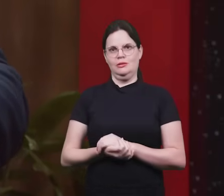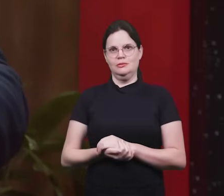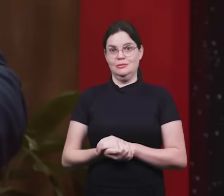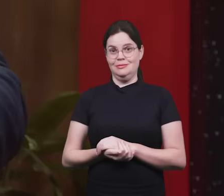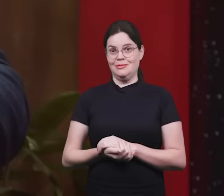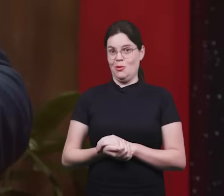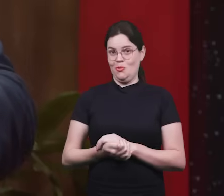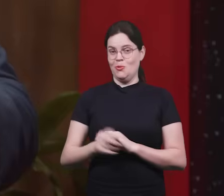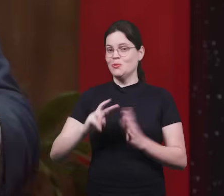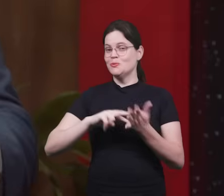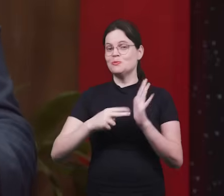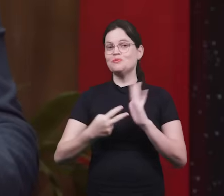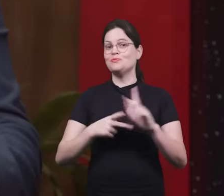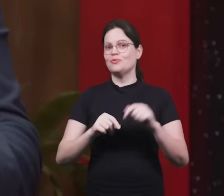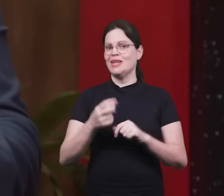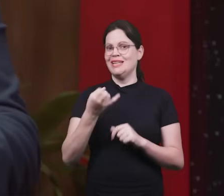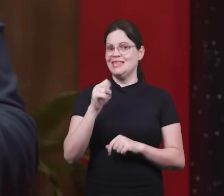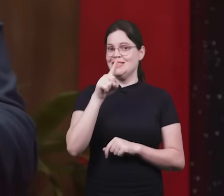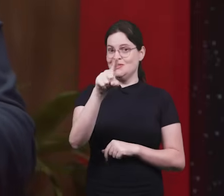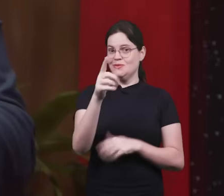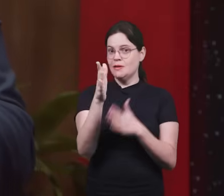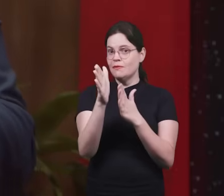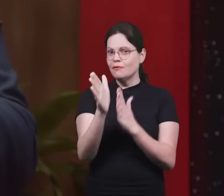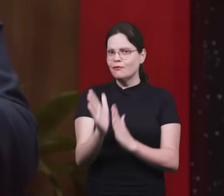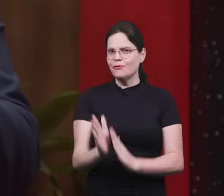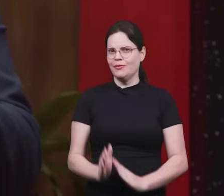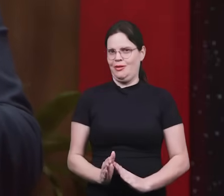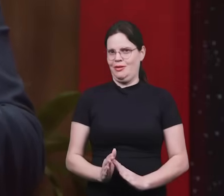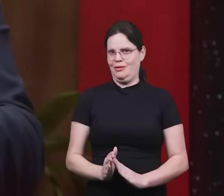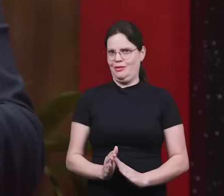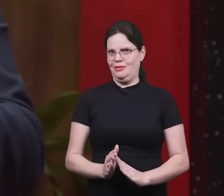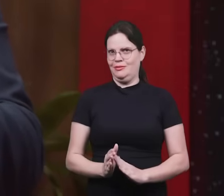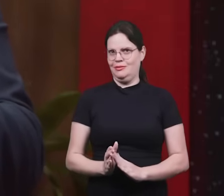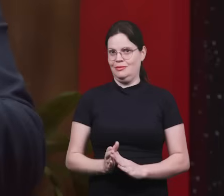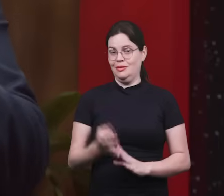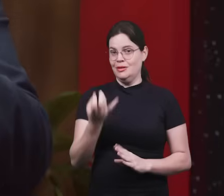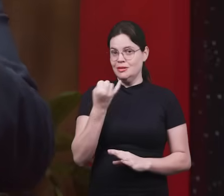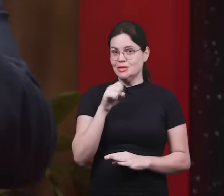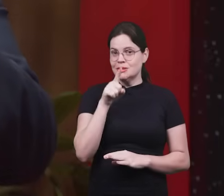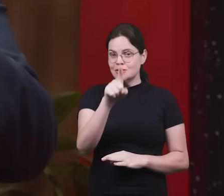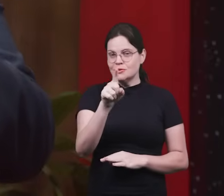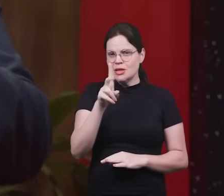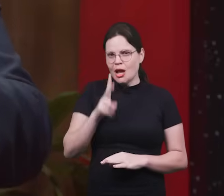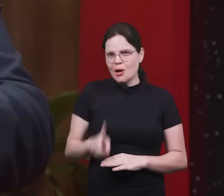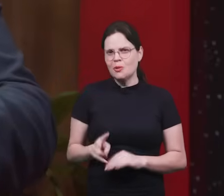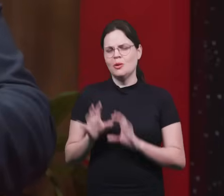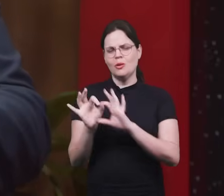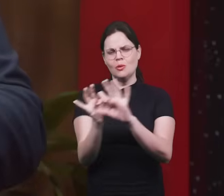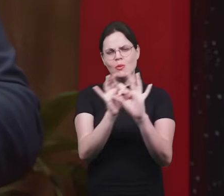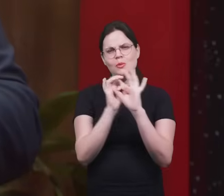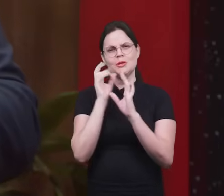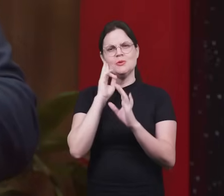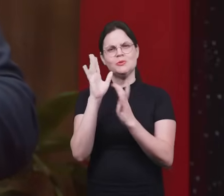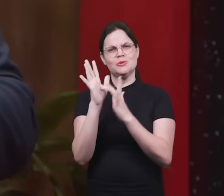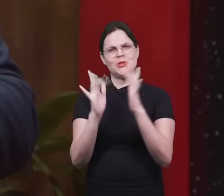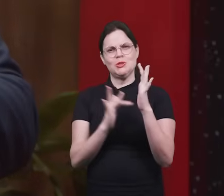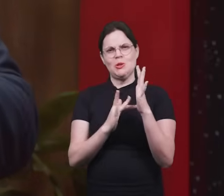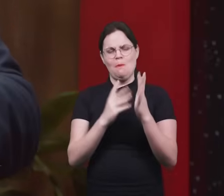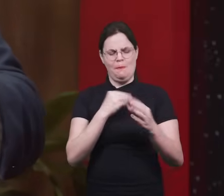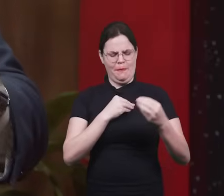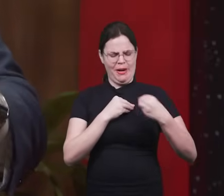aquele que se mantivesse fiel, muito bom, aquele que permanecesse em Jesus, que não